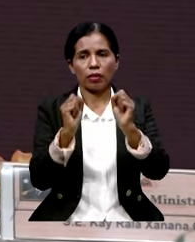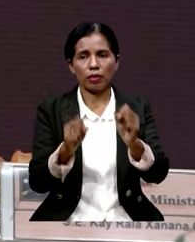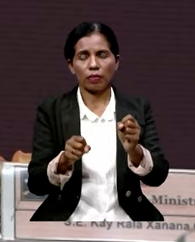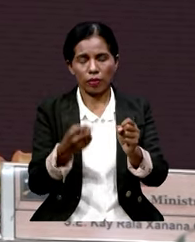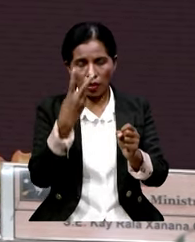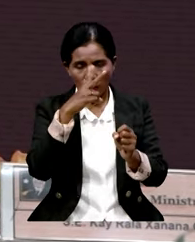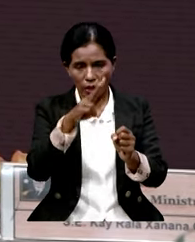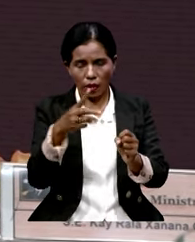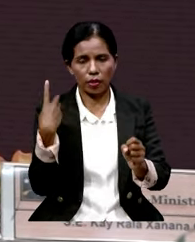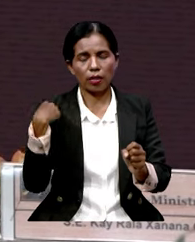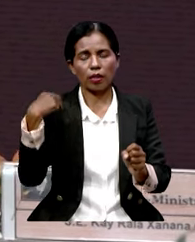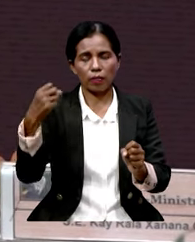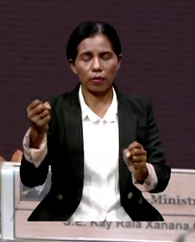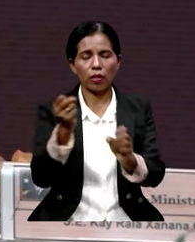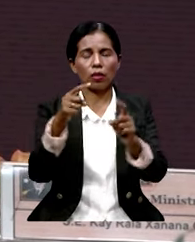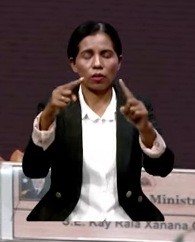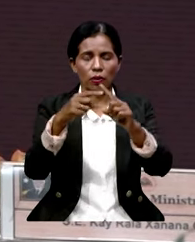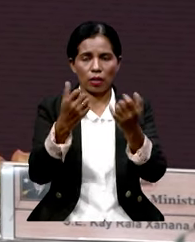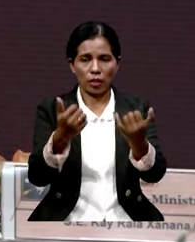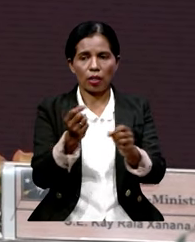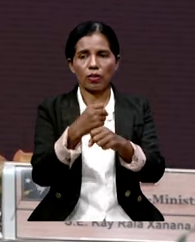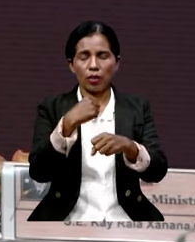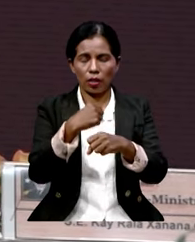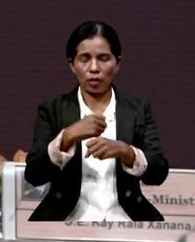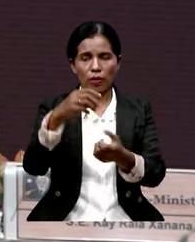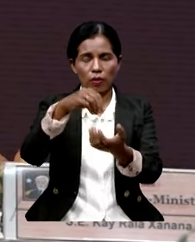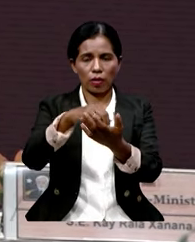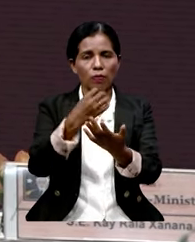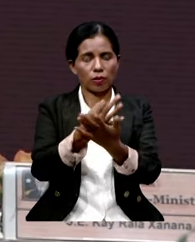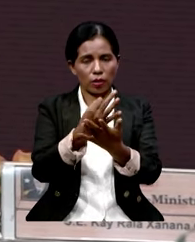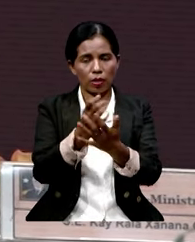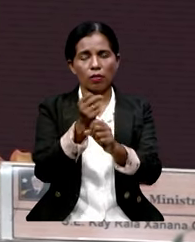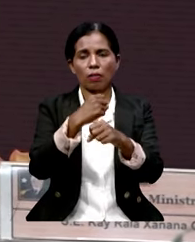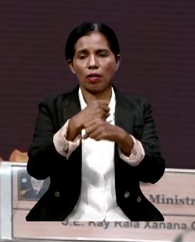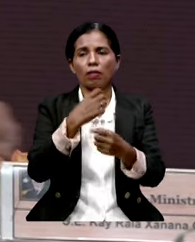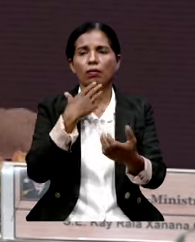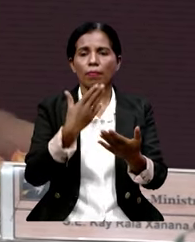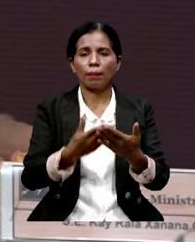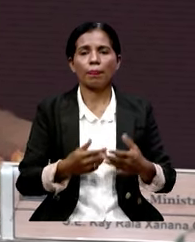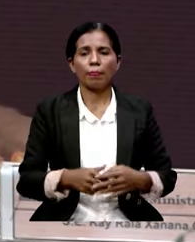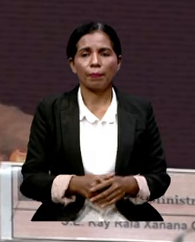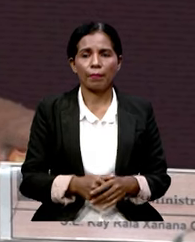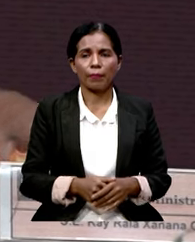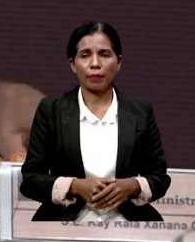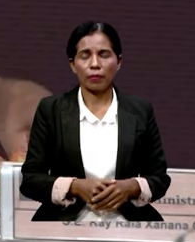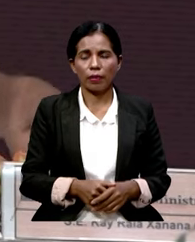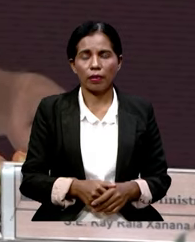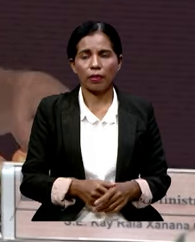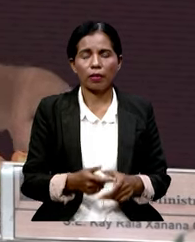Gitne que me tornei a Tuhalo, tarde ou se me a Tuhalo. Neve,